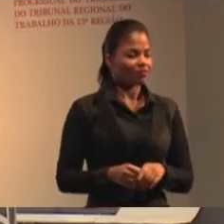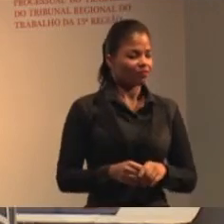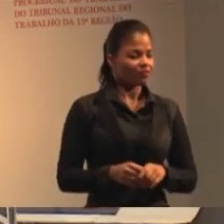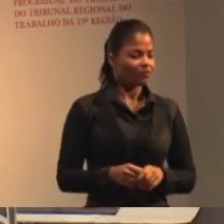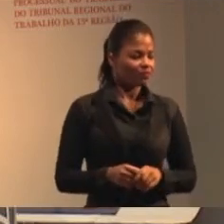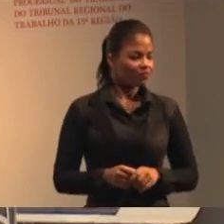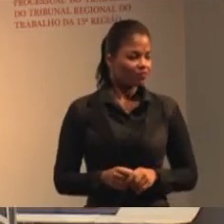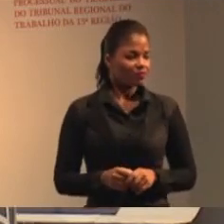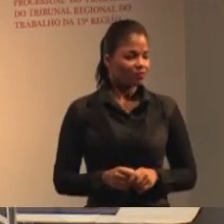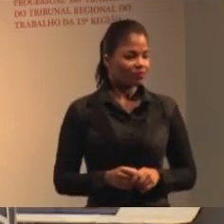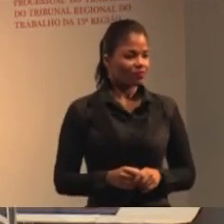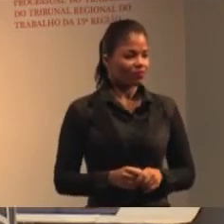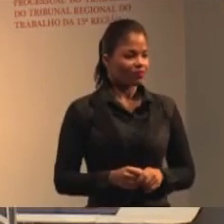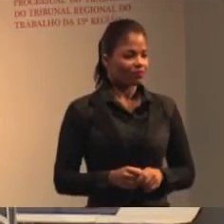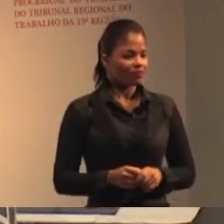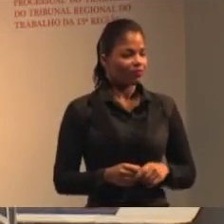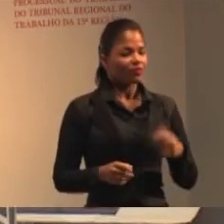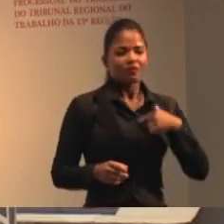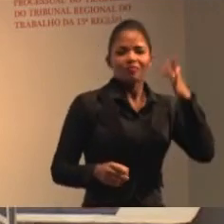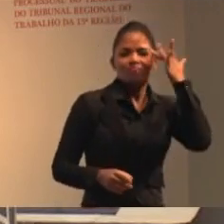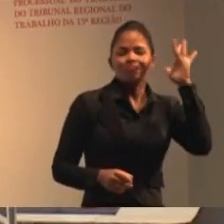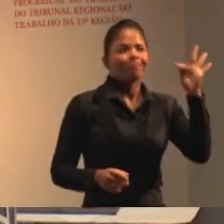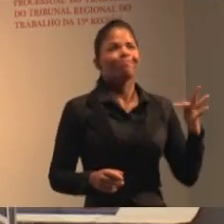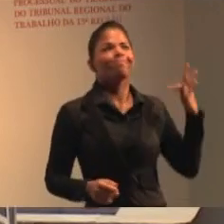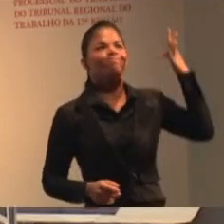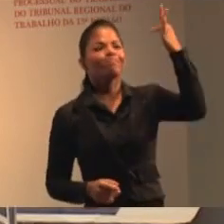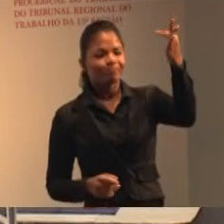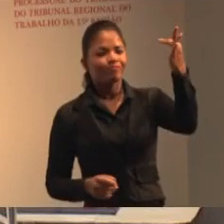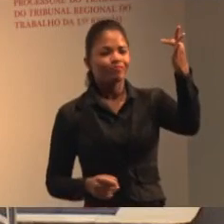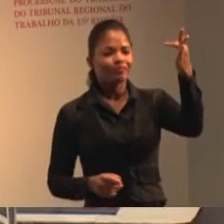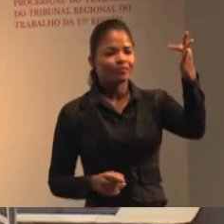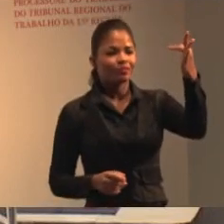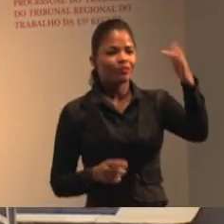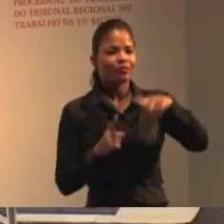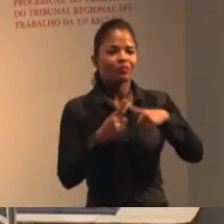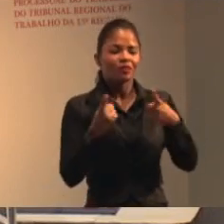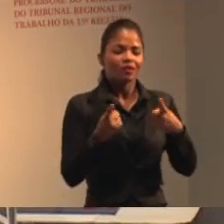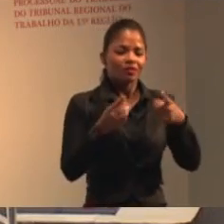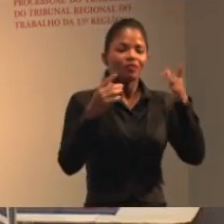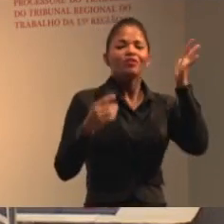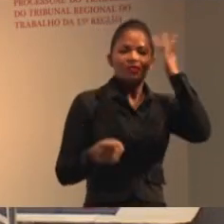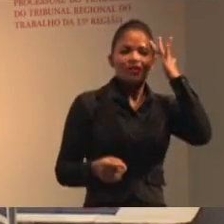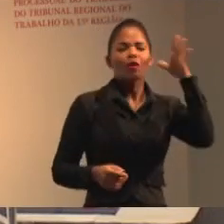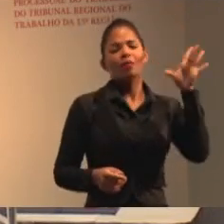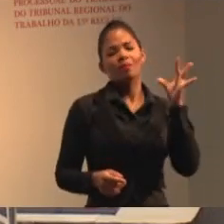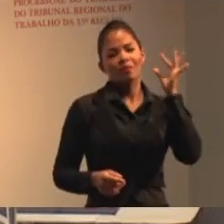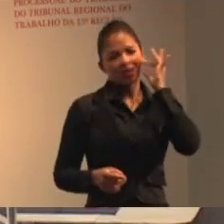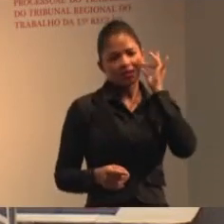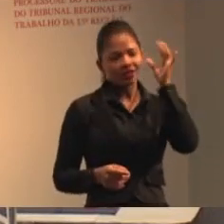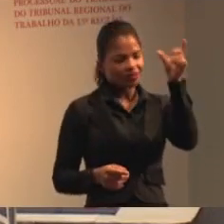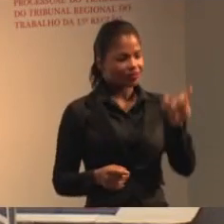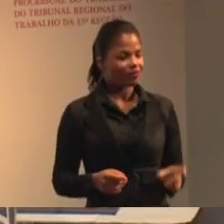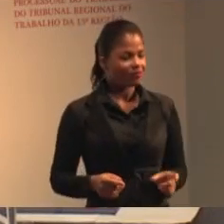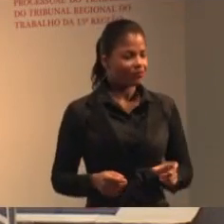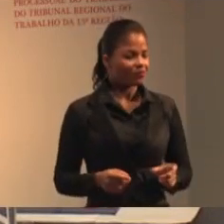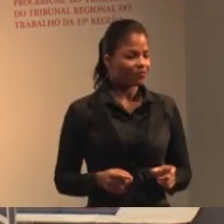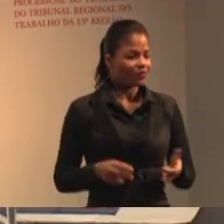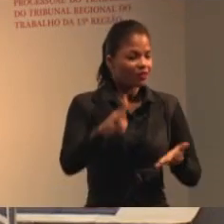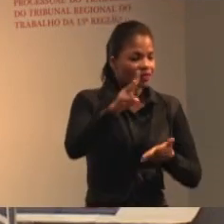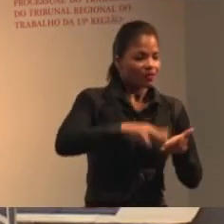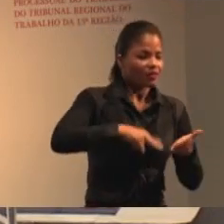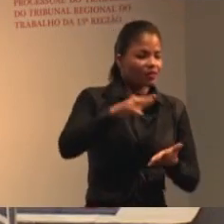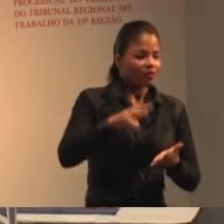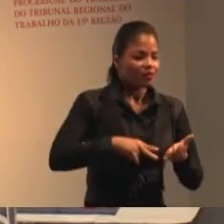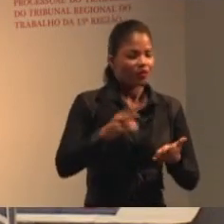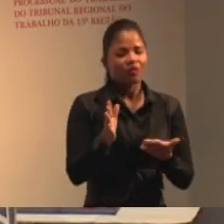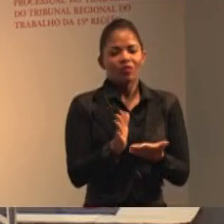redundantes? Eu não sei do futuro, mas vejo o presente. Li o também